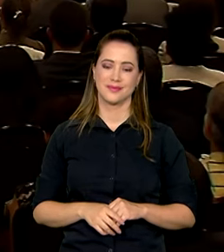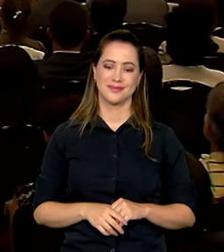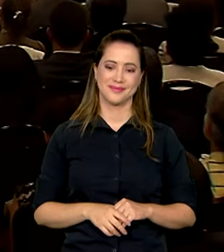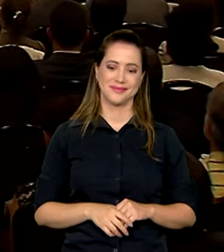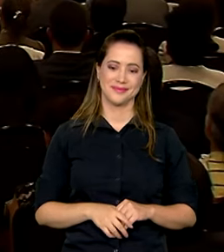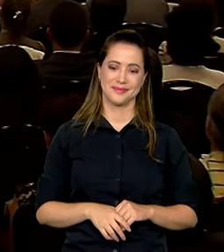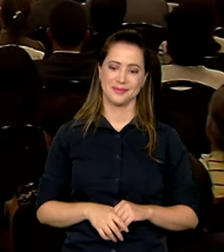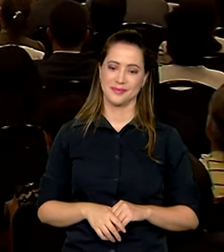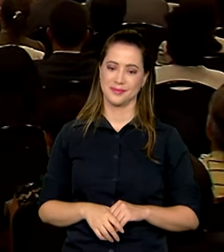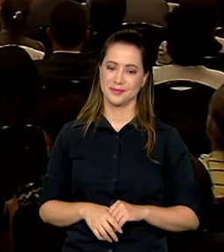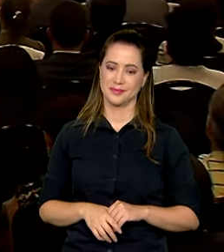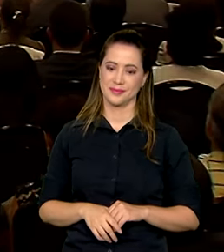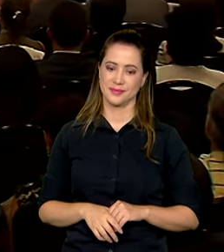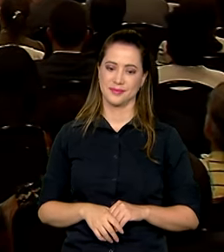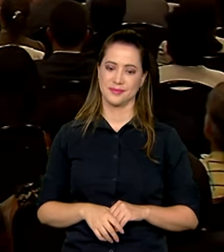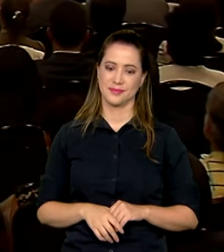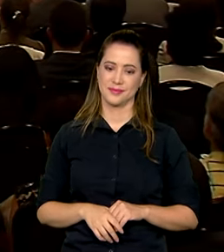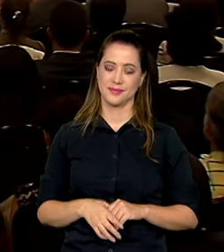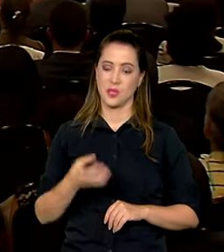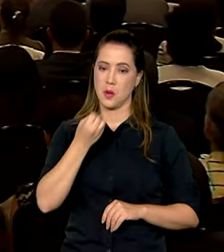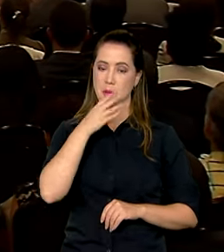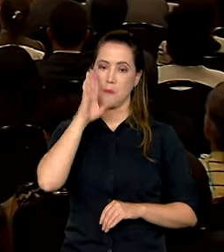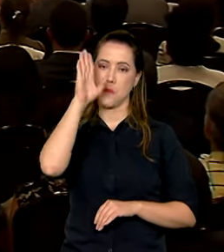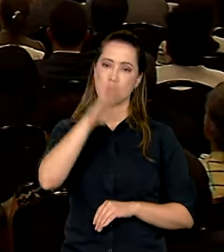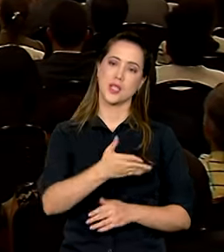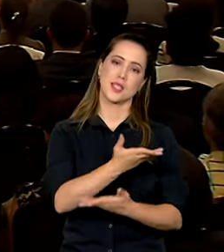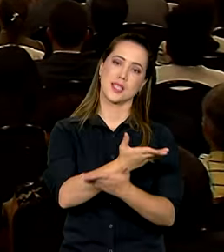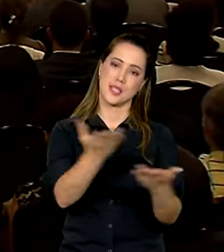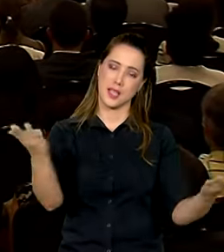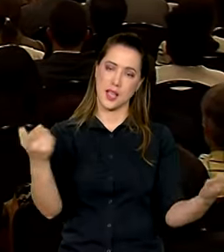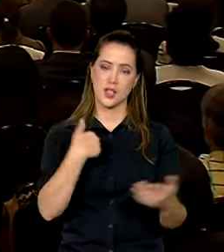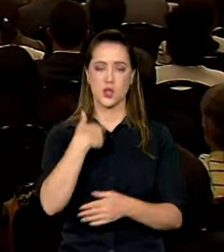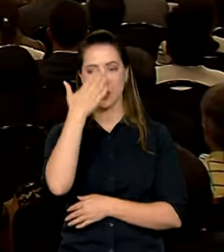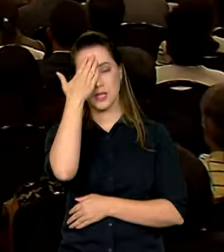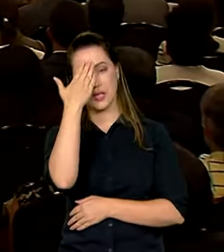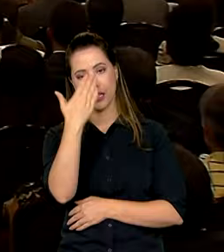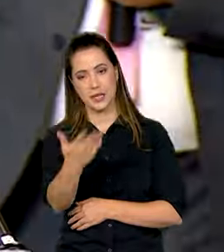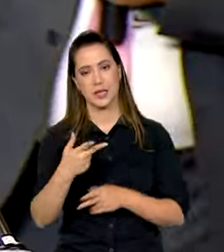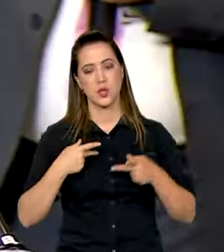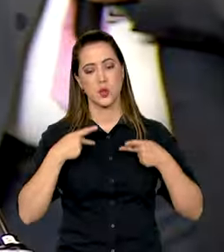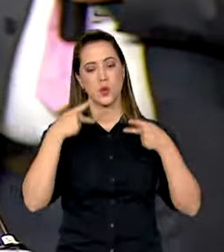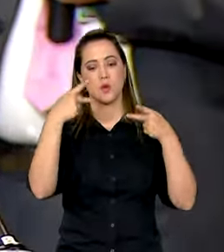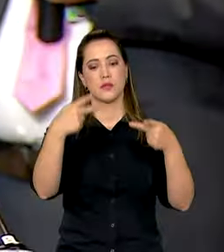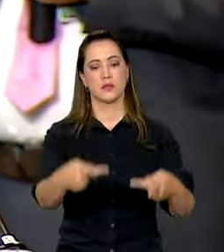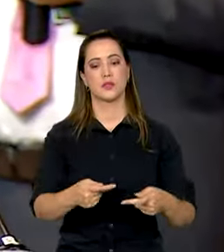Queria dar boa tarde para todos e todas, agradecer o convite.